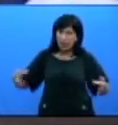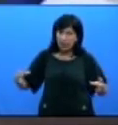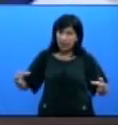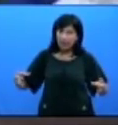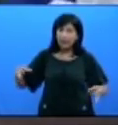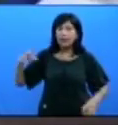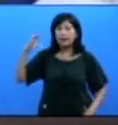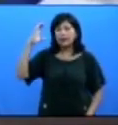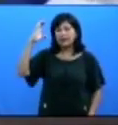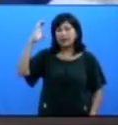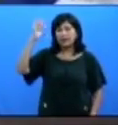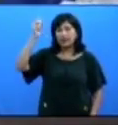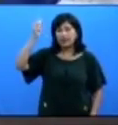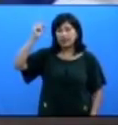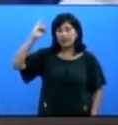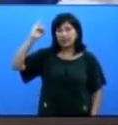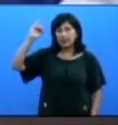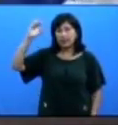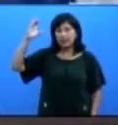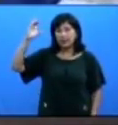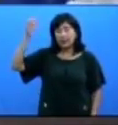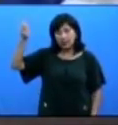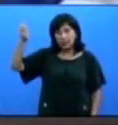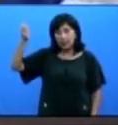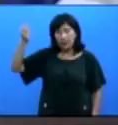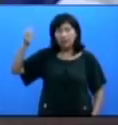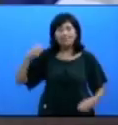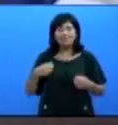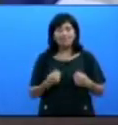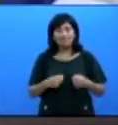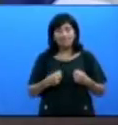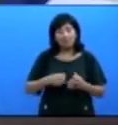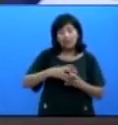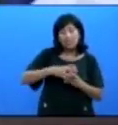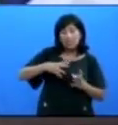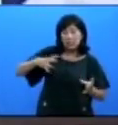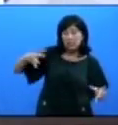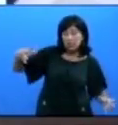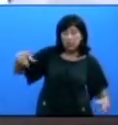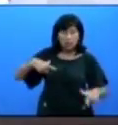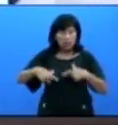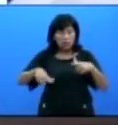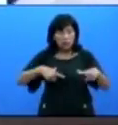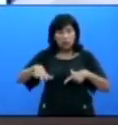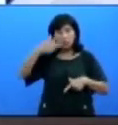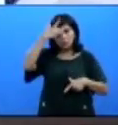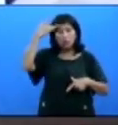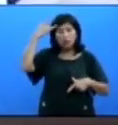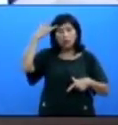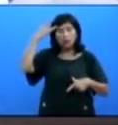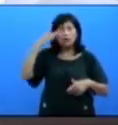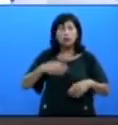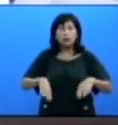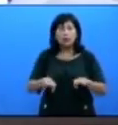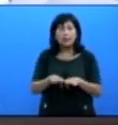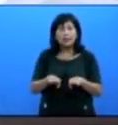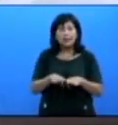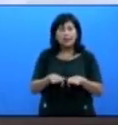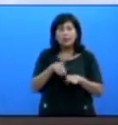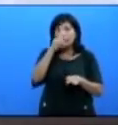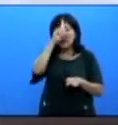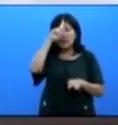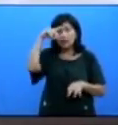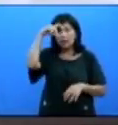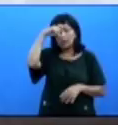saúde e educação junto, mas é saúde também, e ampliar o quadro de profissionais no pronto-socorro municipal,